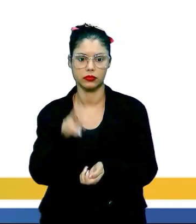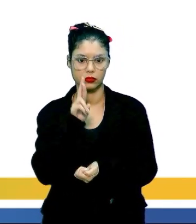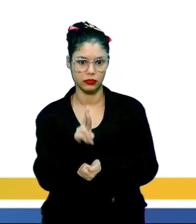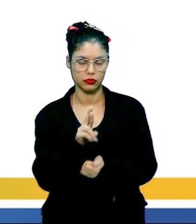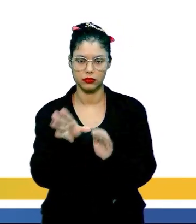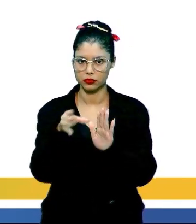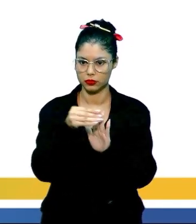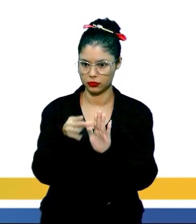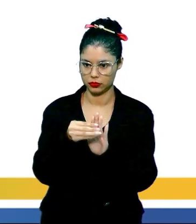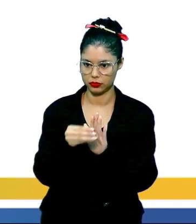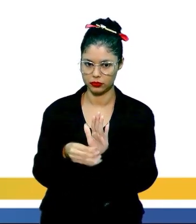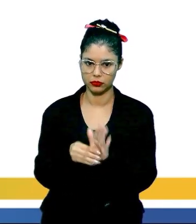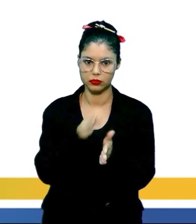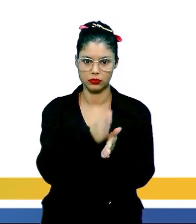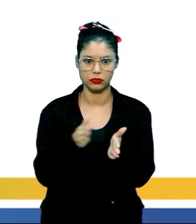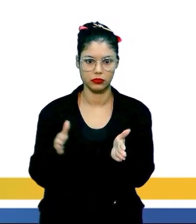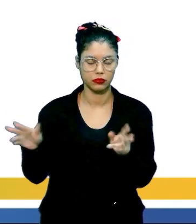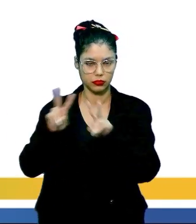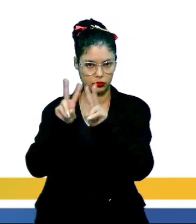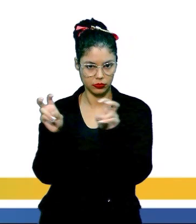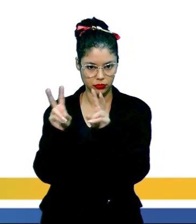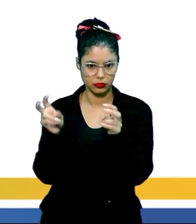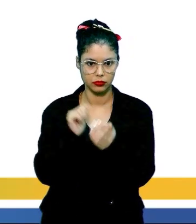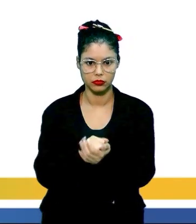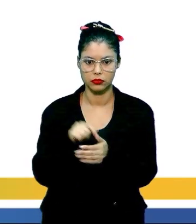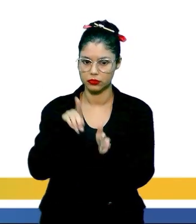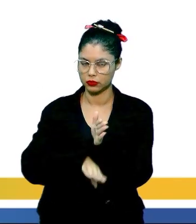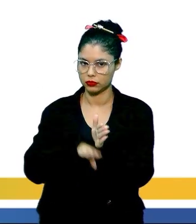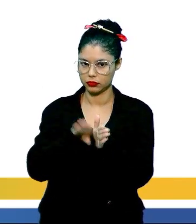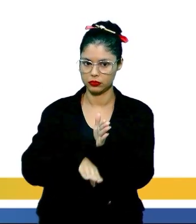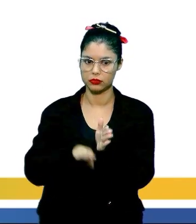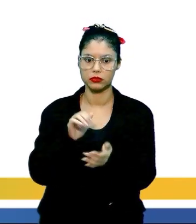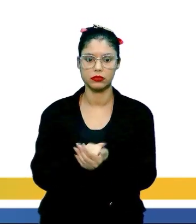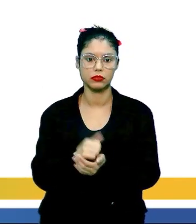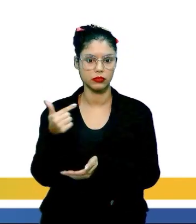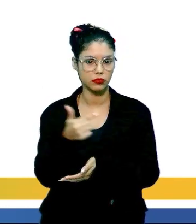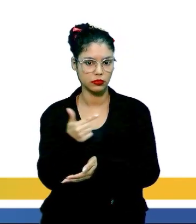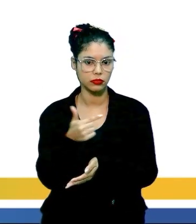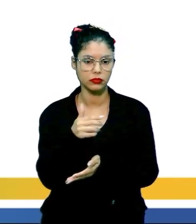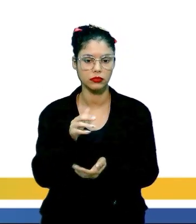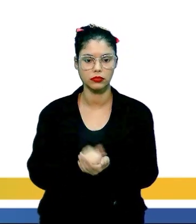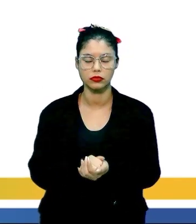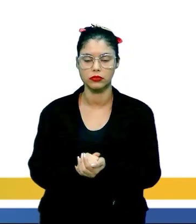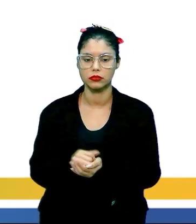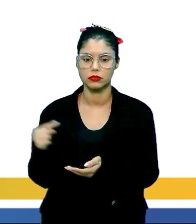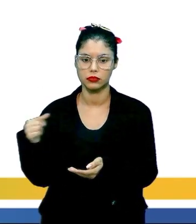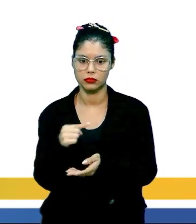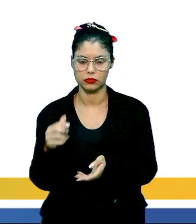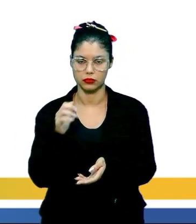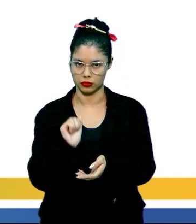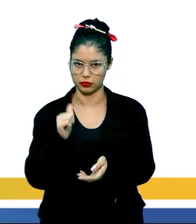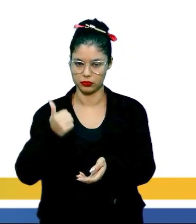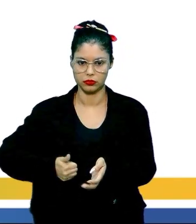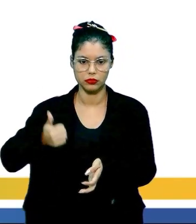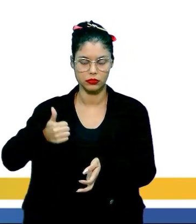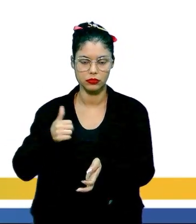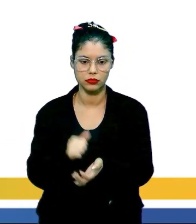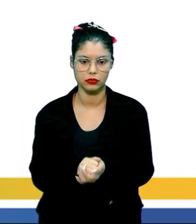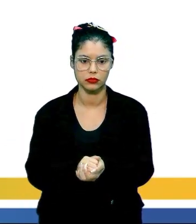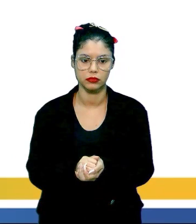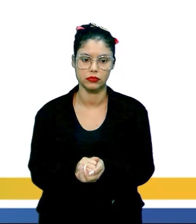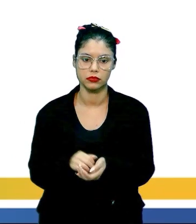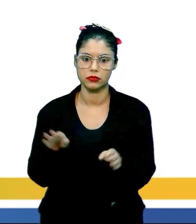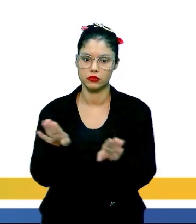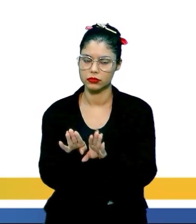razão é dada numa sequência de termos quando você subtrai o segundo termo que eu chamo de A2 pelo primeiro termo que eu chamo de